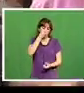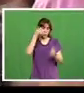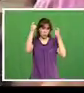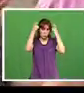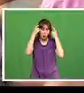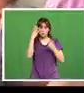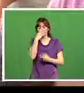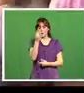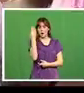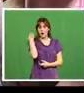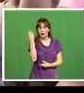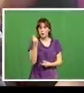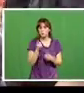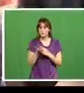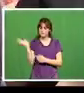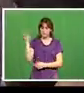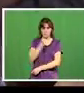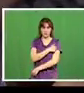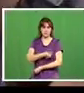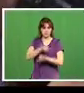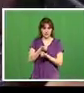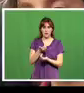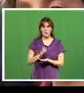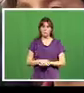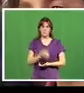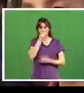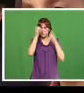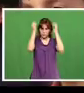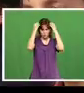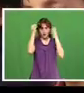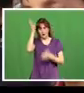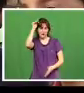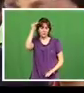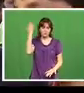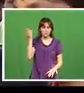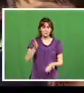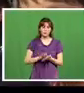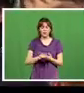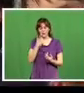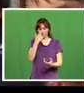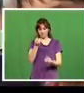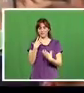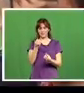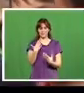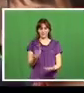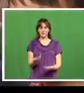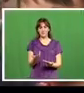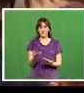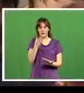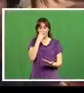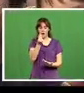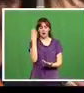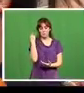Um urso e uma raposa que vieram parar a uma cidade. O urso é burro. Deixou-se enganar. O urso é